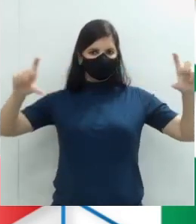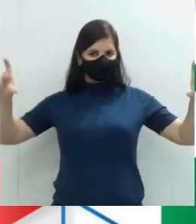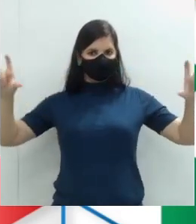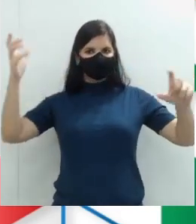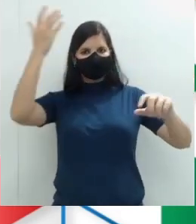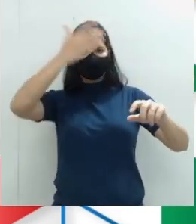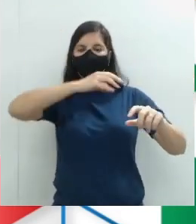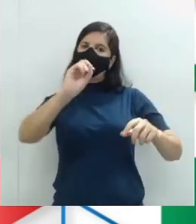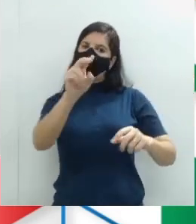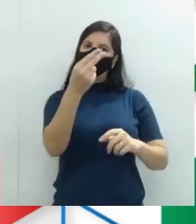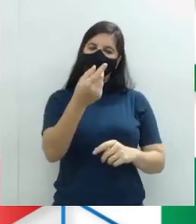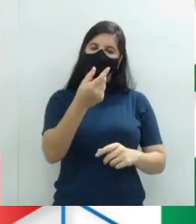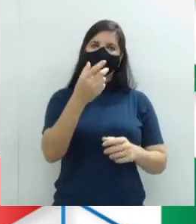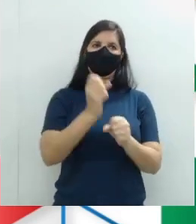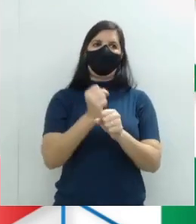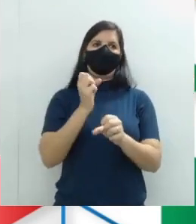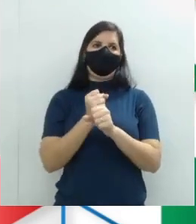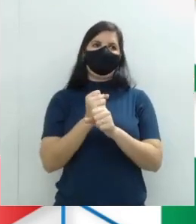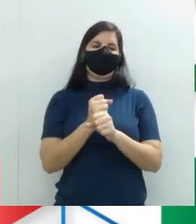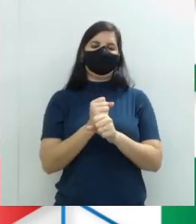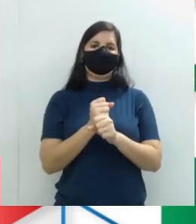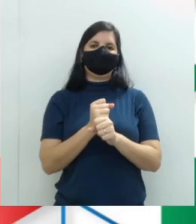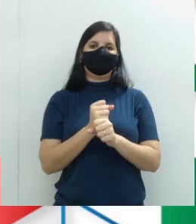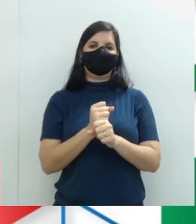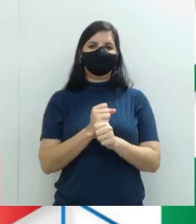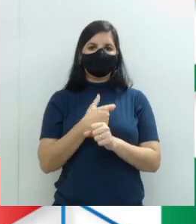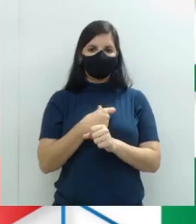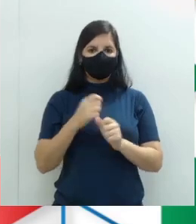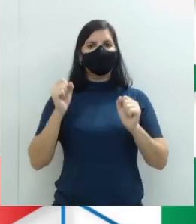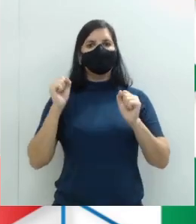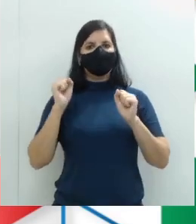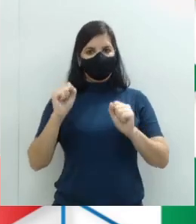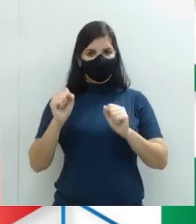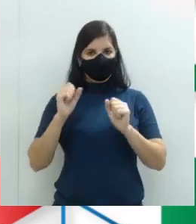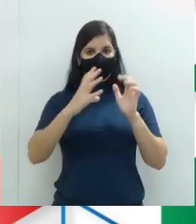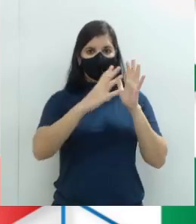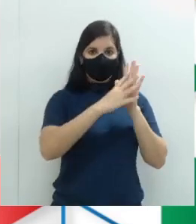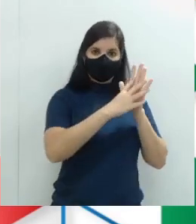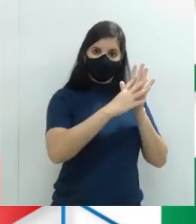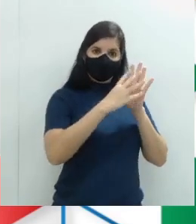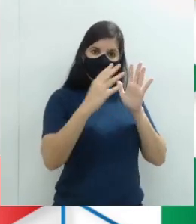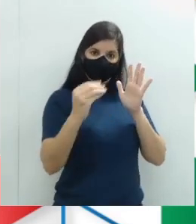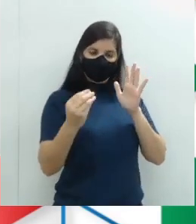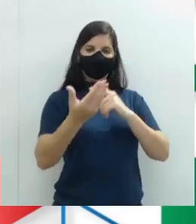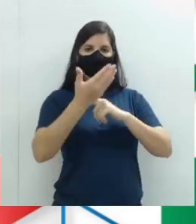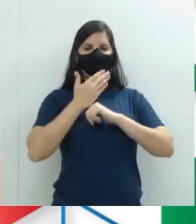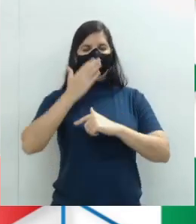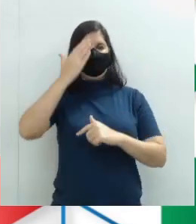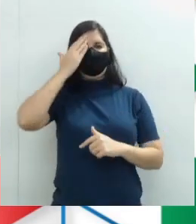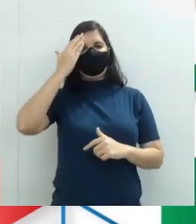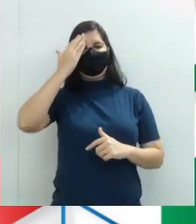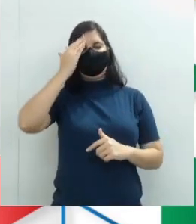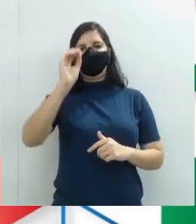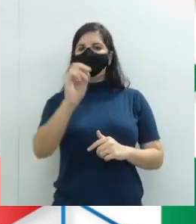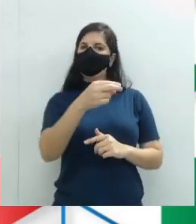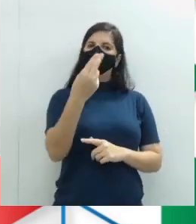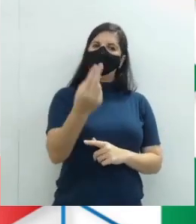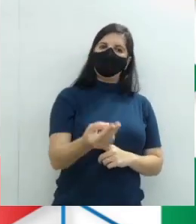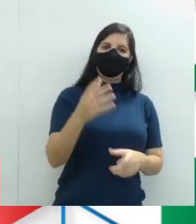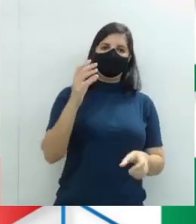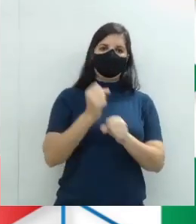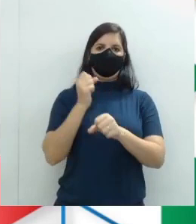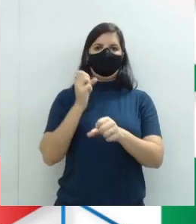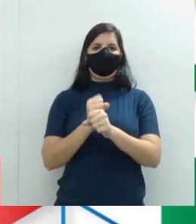pode calcular. Ah, professor, entendi. Então, eu posso fazer esses modelinhos aí para eu poder entender ou eu posso simplesmente